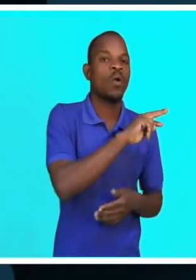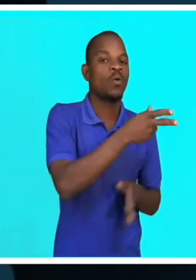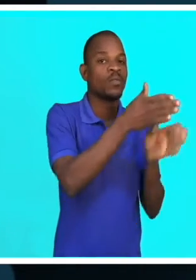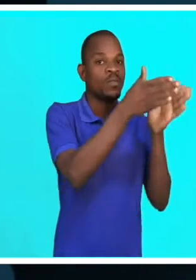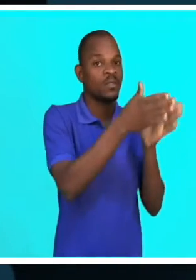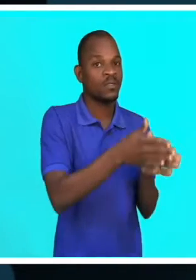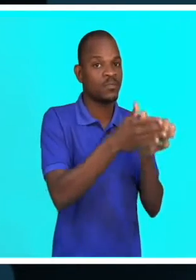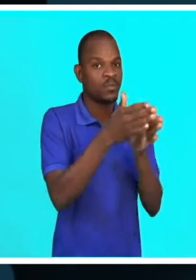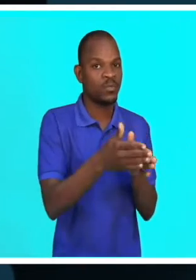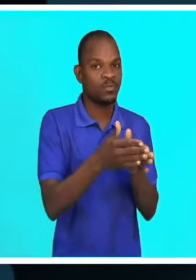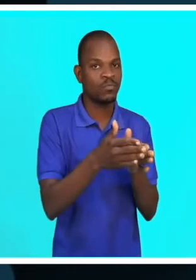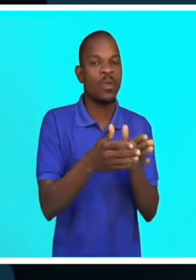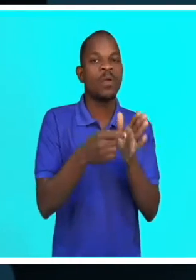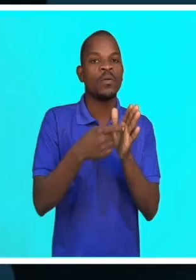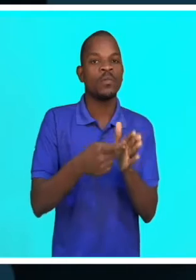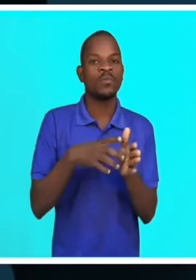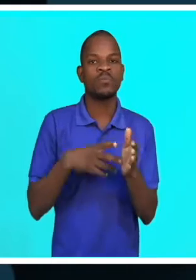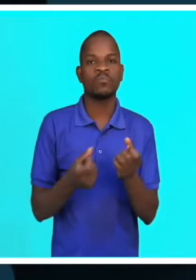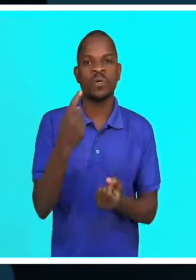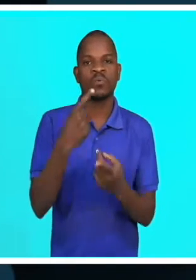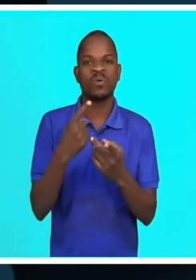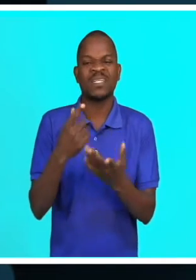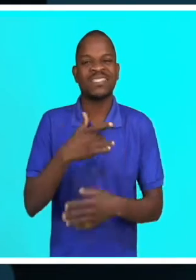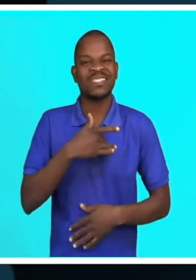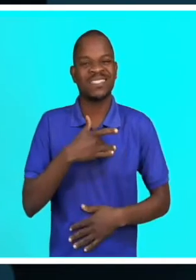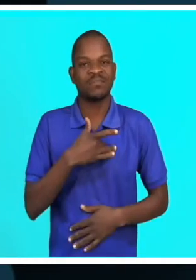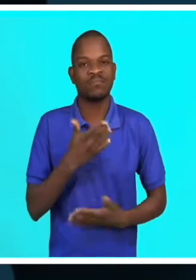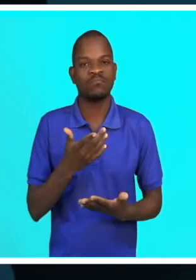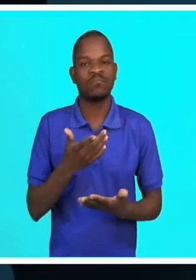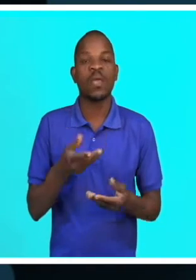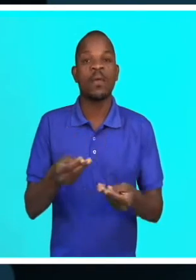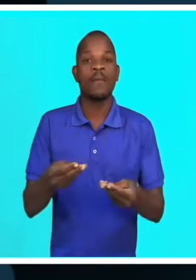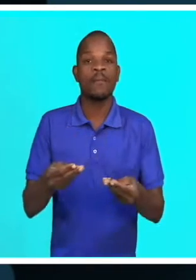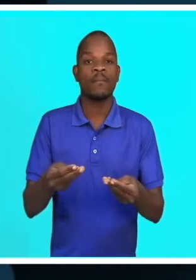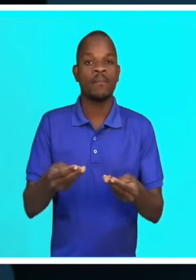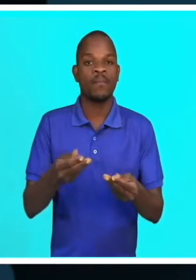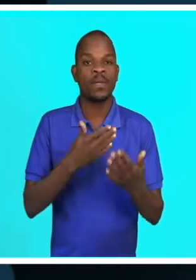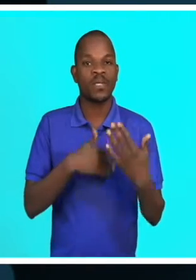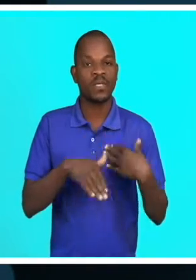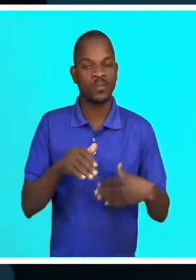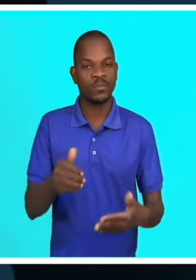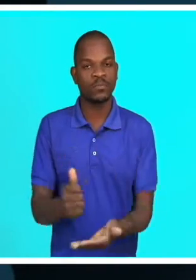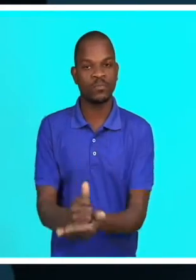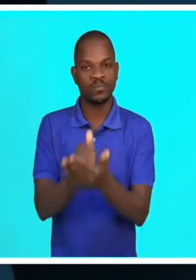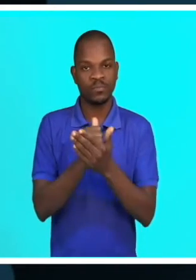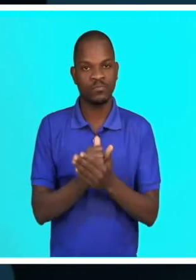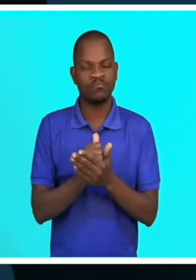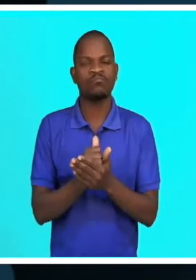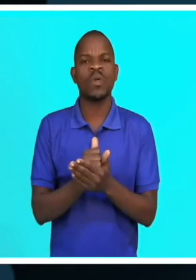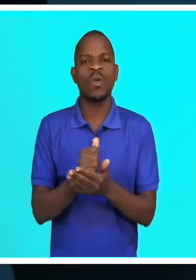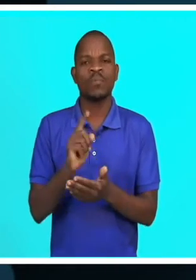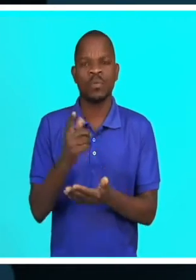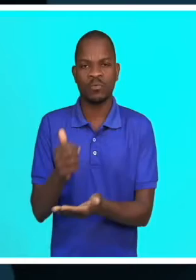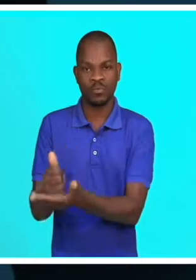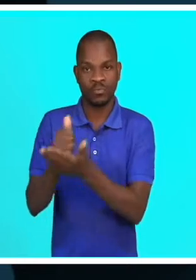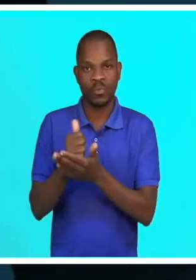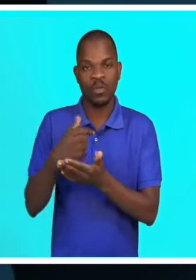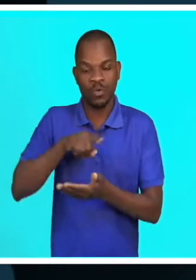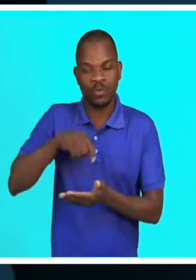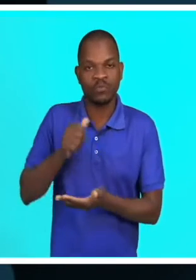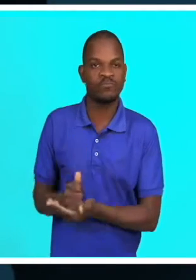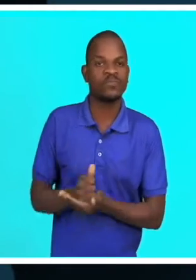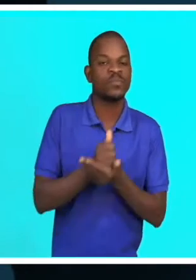pretenda oferecer uma cadeira ou sinta-se sensibilizado com o caso de alguém que precisa de uma cadeira de rodas, pode fazer uma doação à